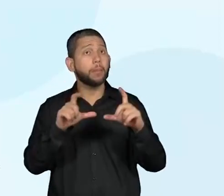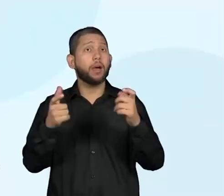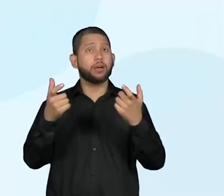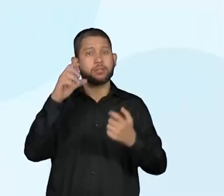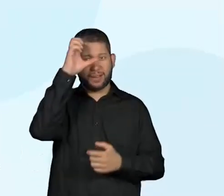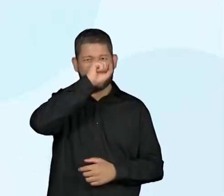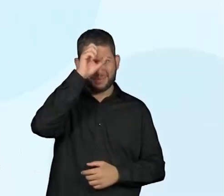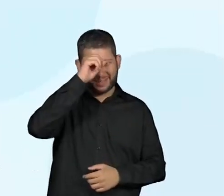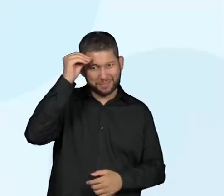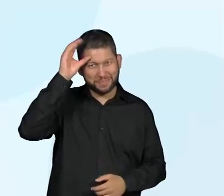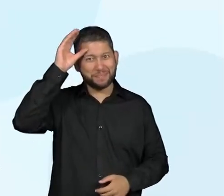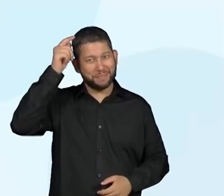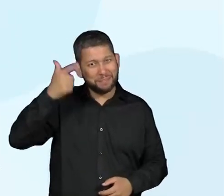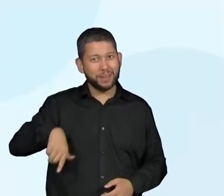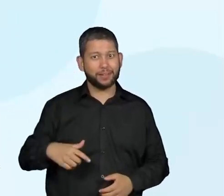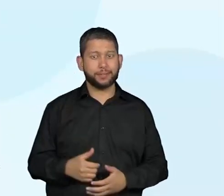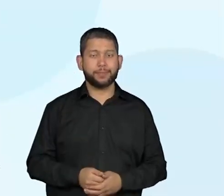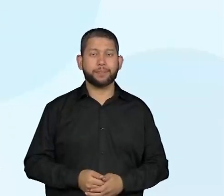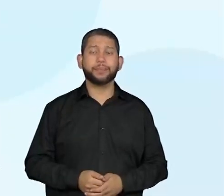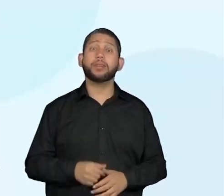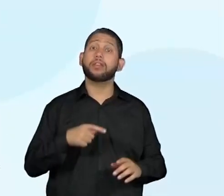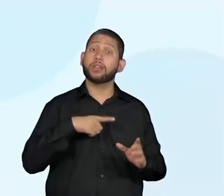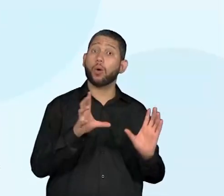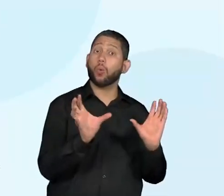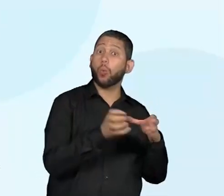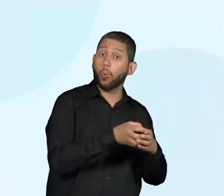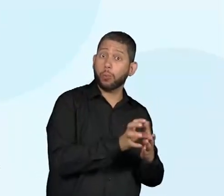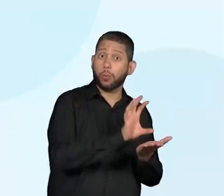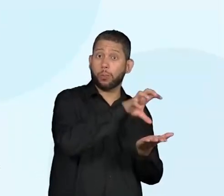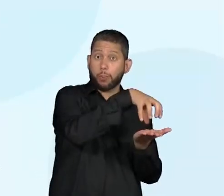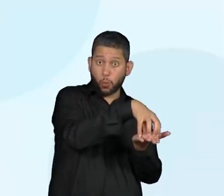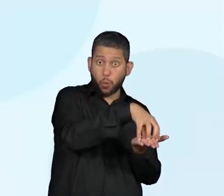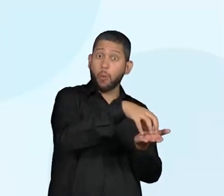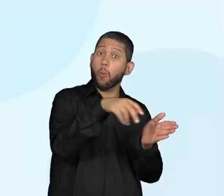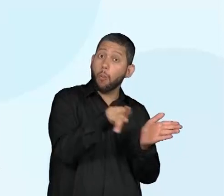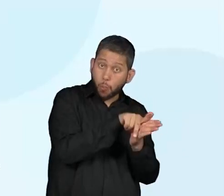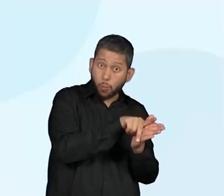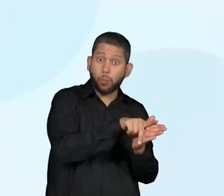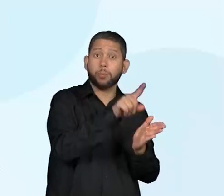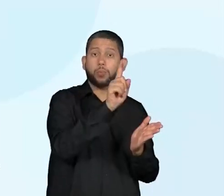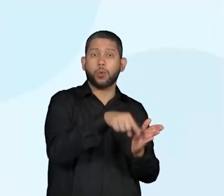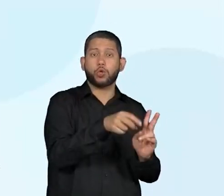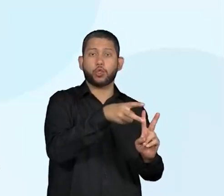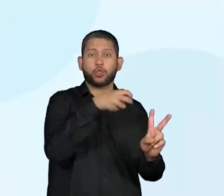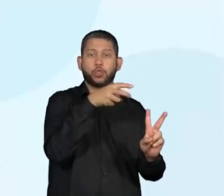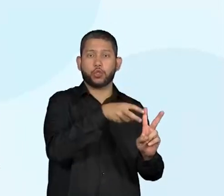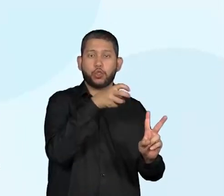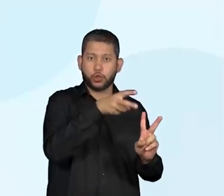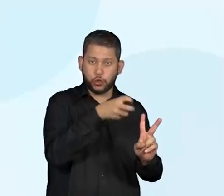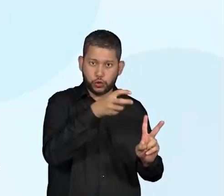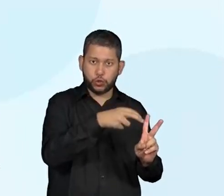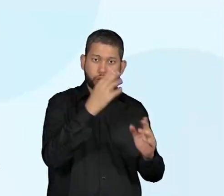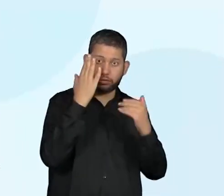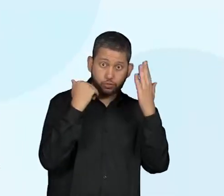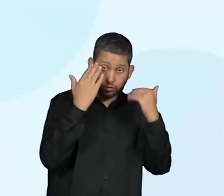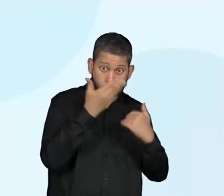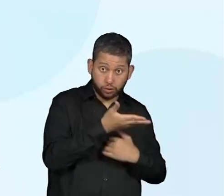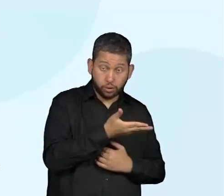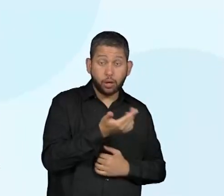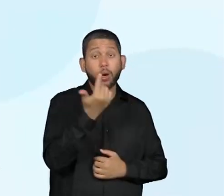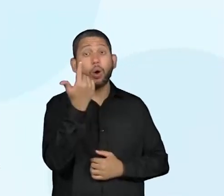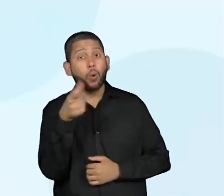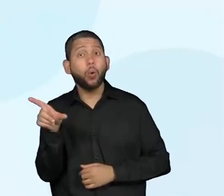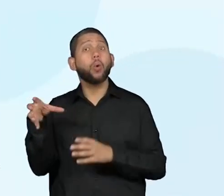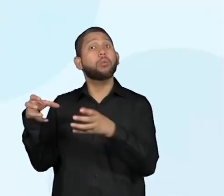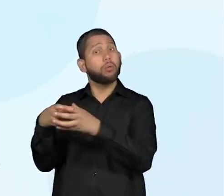os povos extrativistas, não só os indígenas, como todos os outros, é bem interessante saber as técnicas